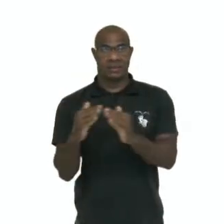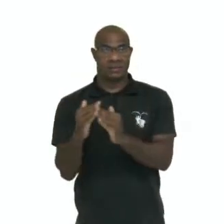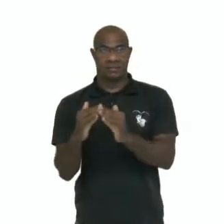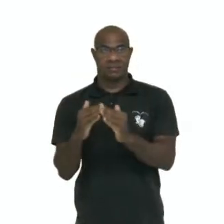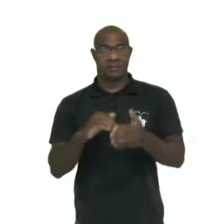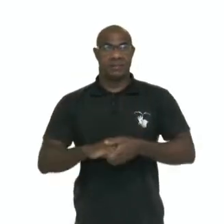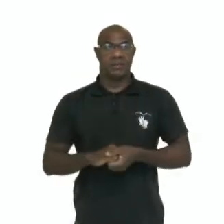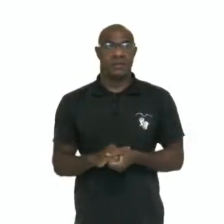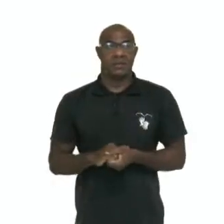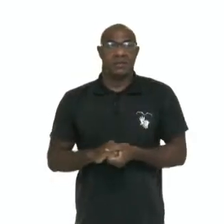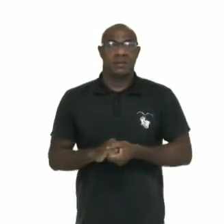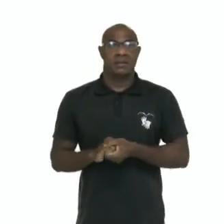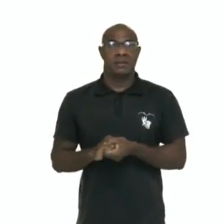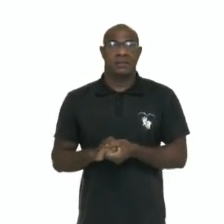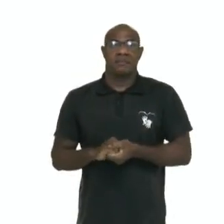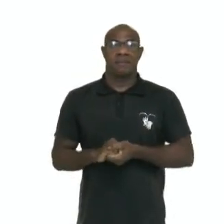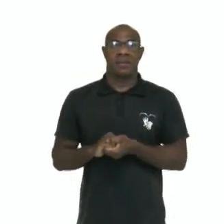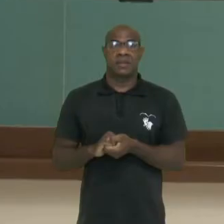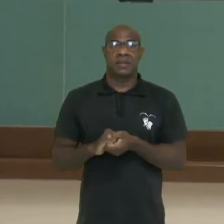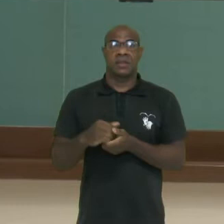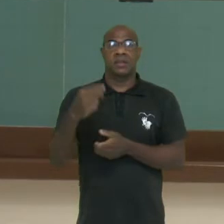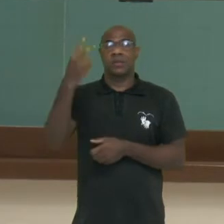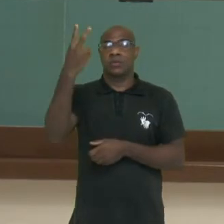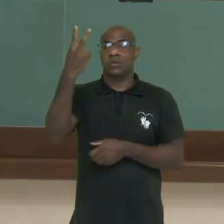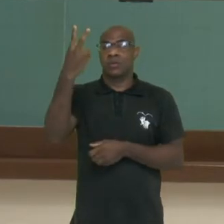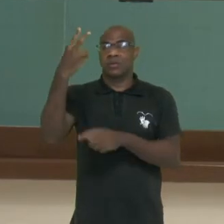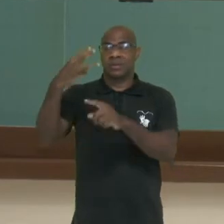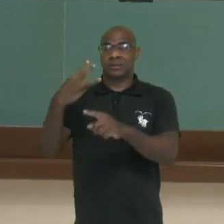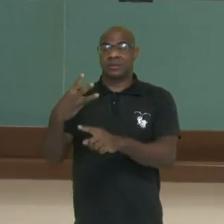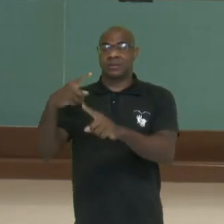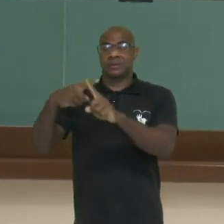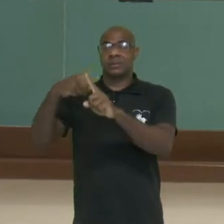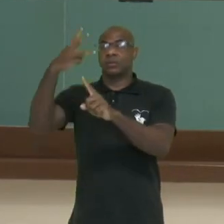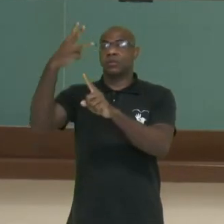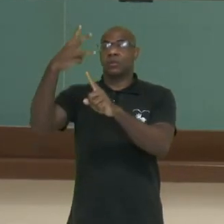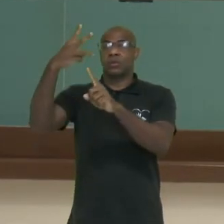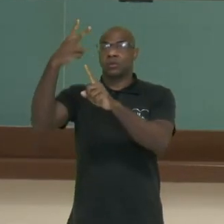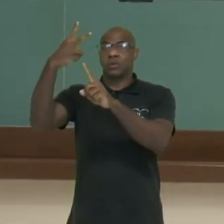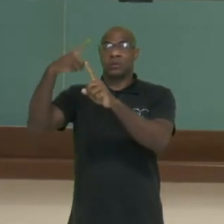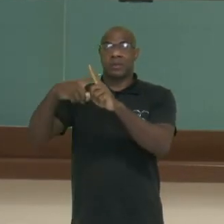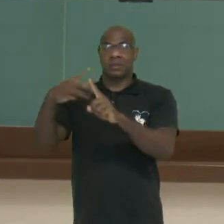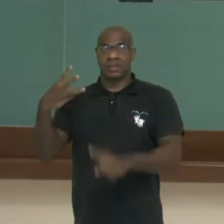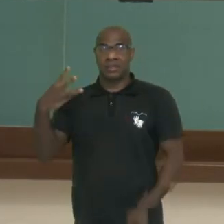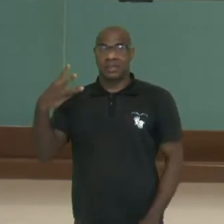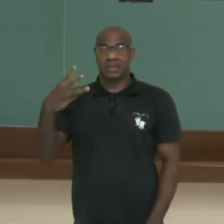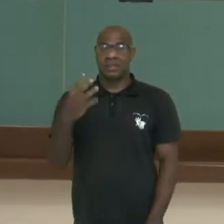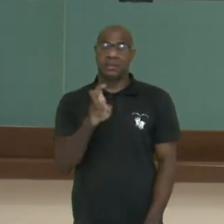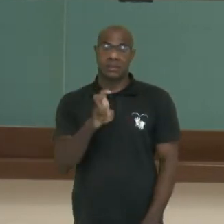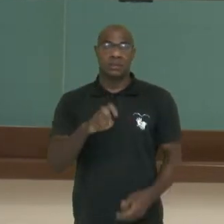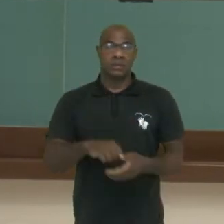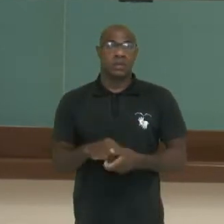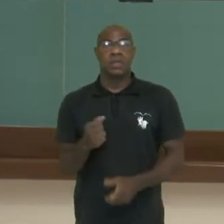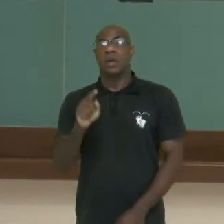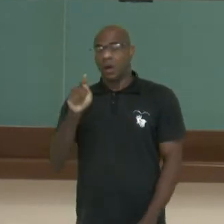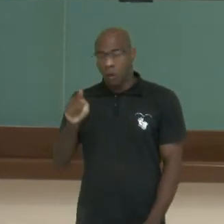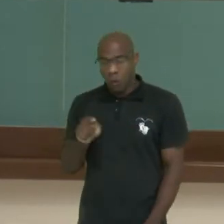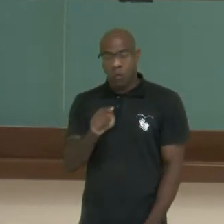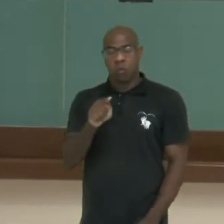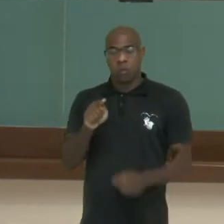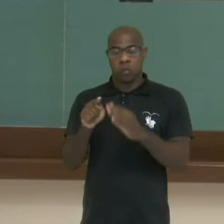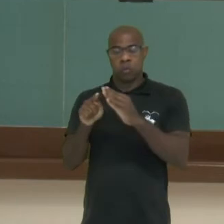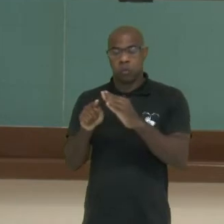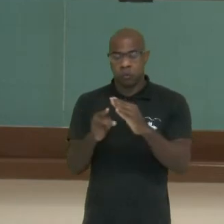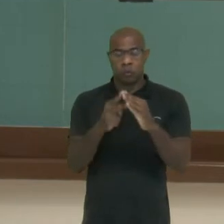3. 2 mais 3, 5. Então, aqui tem que bater também. Então, a gente tem que voltar. 1, 2, 3,